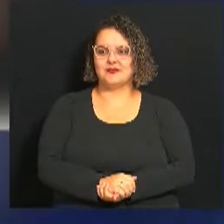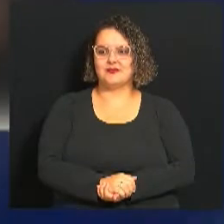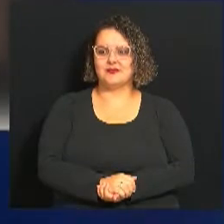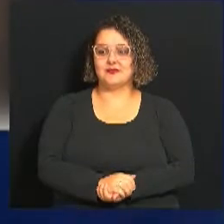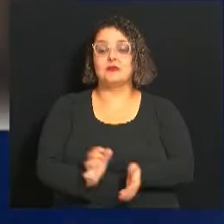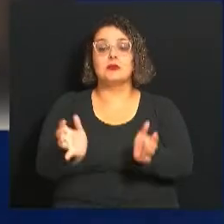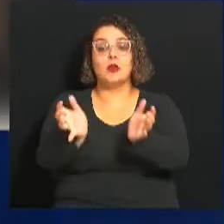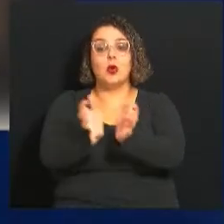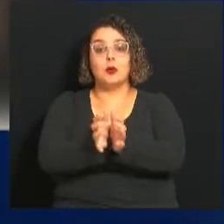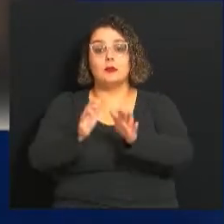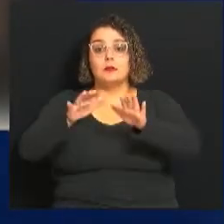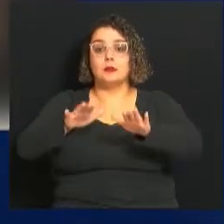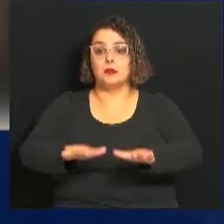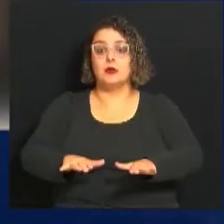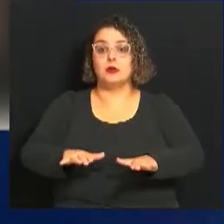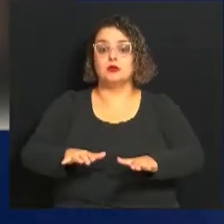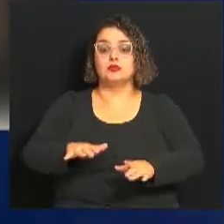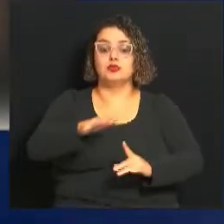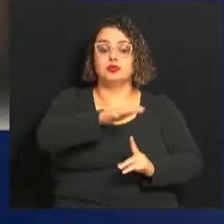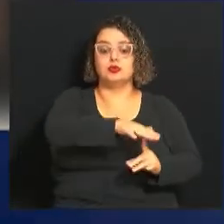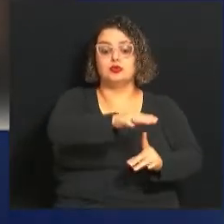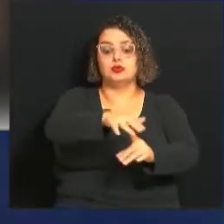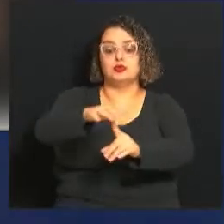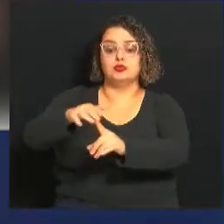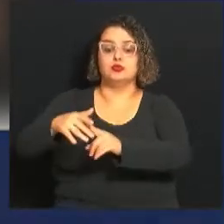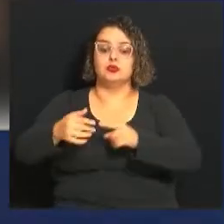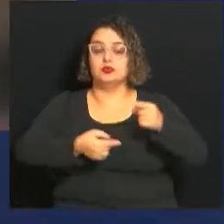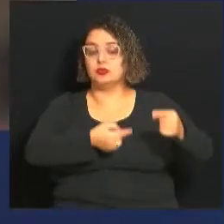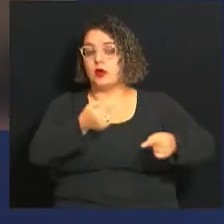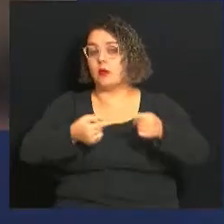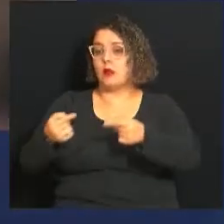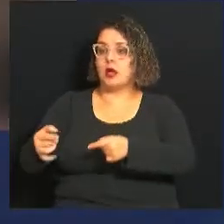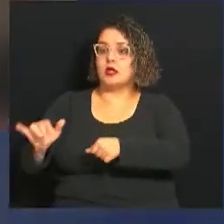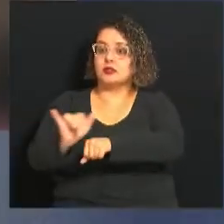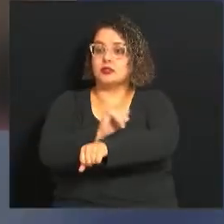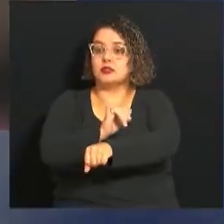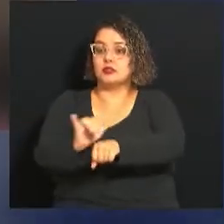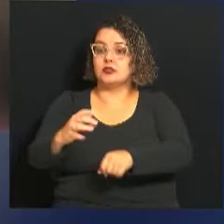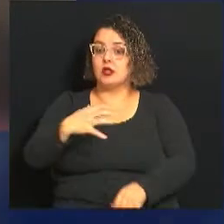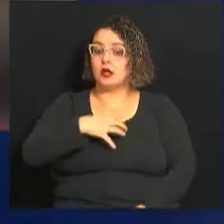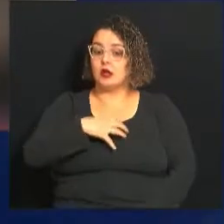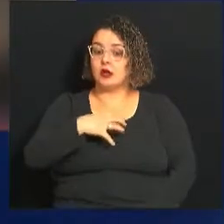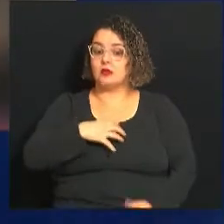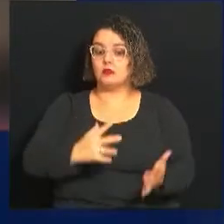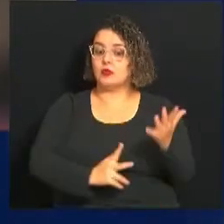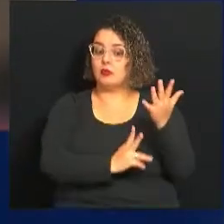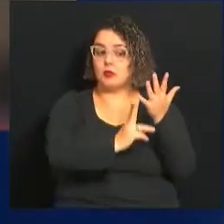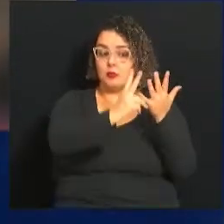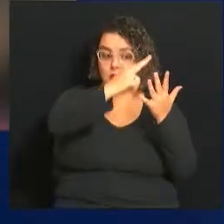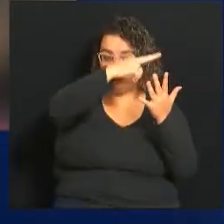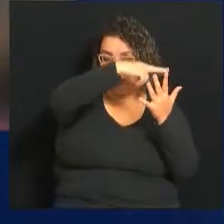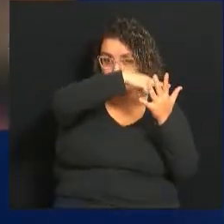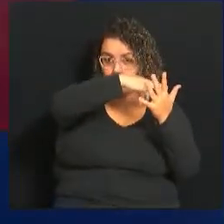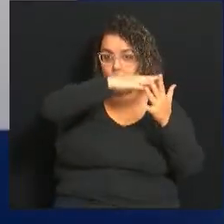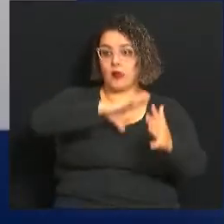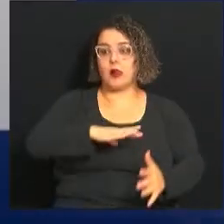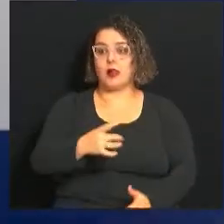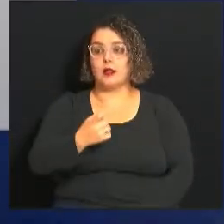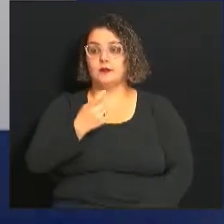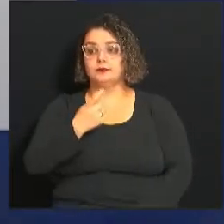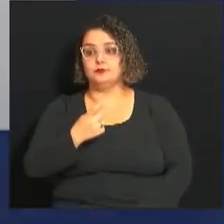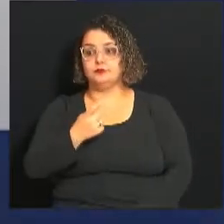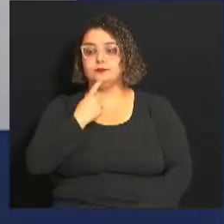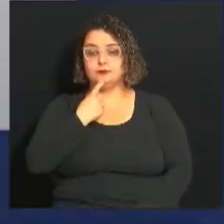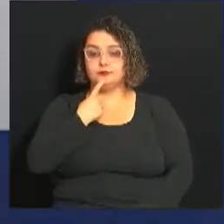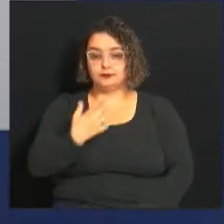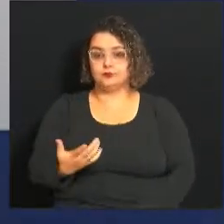Comissão Permanente de Meio Ambiente debate mecanismo e formas da poda de árvore no município.